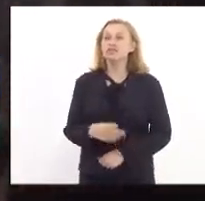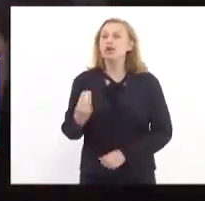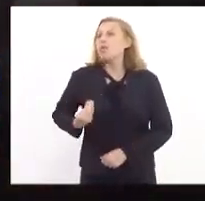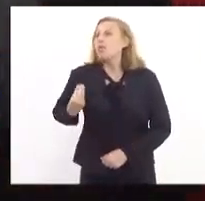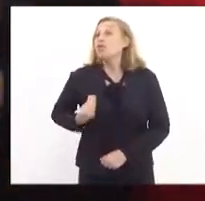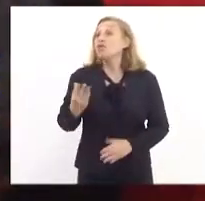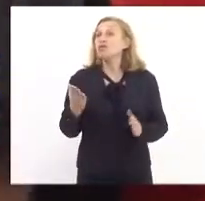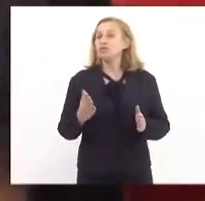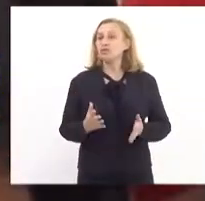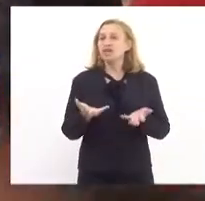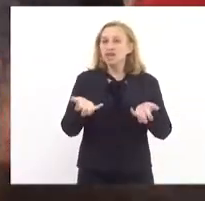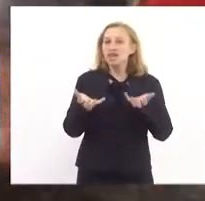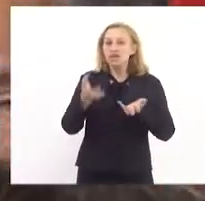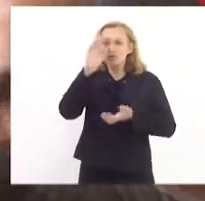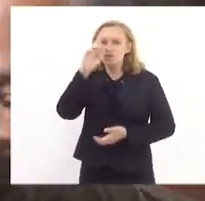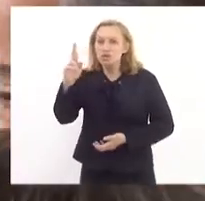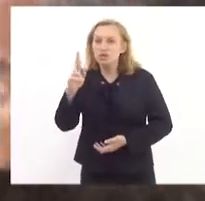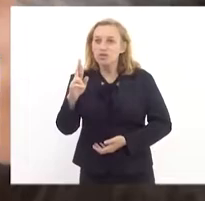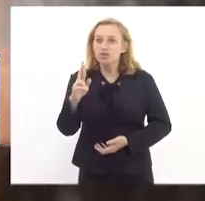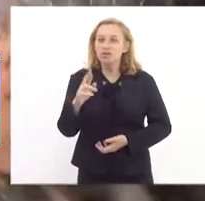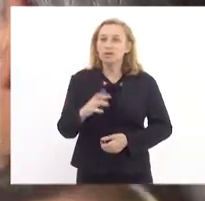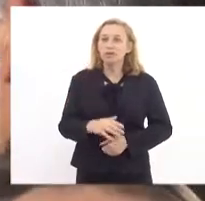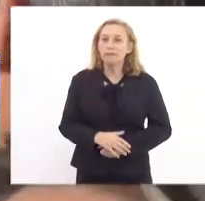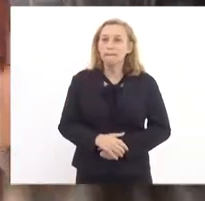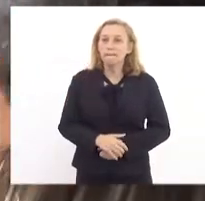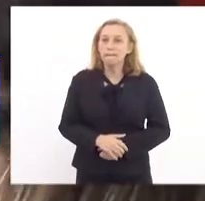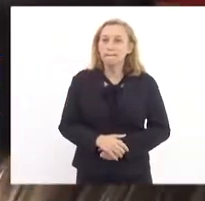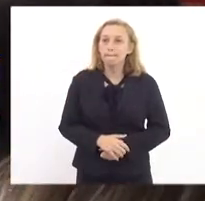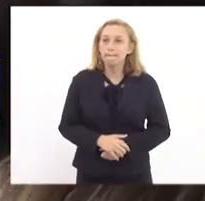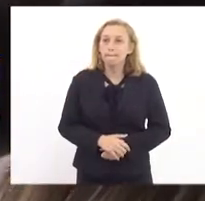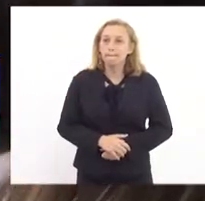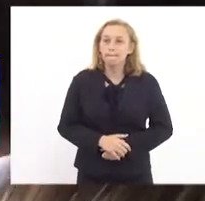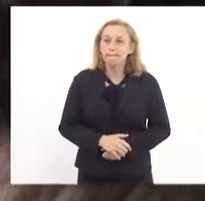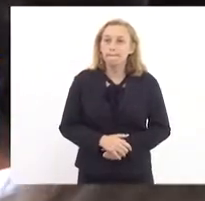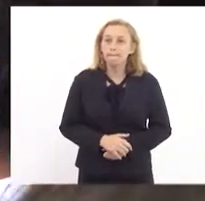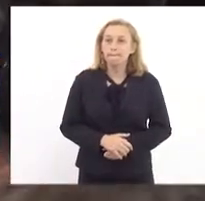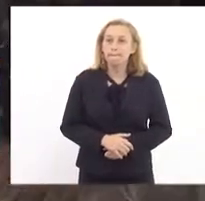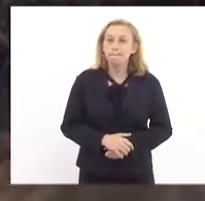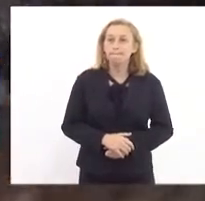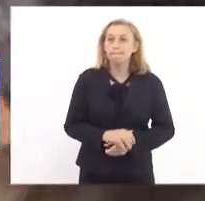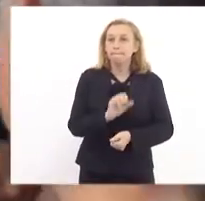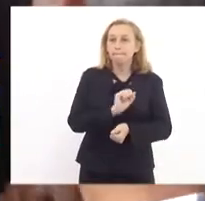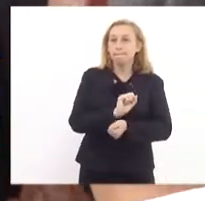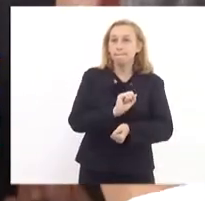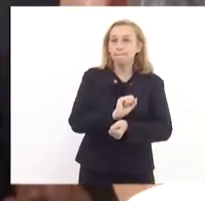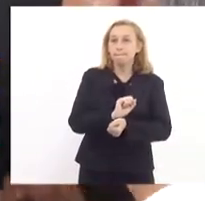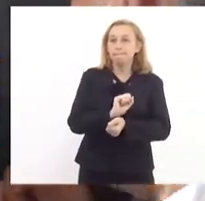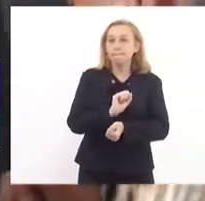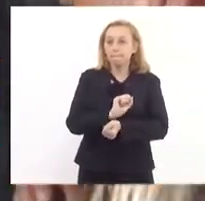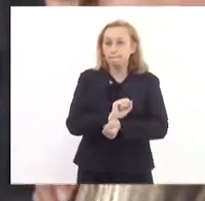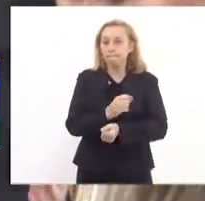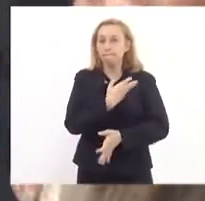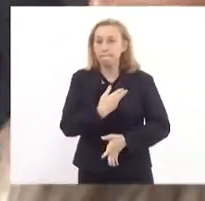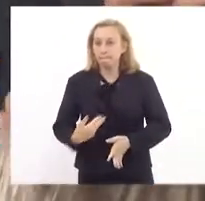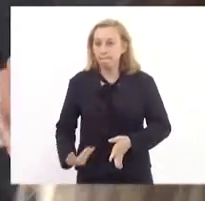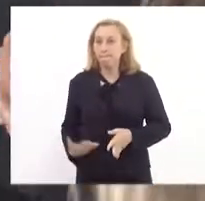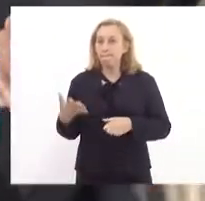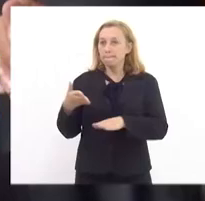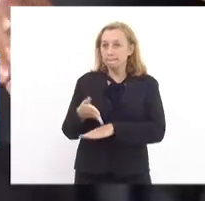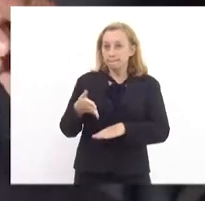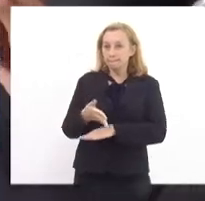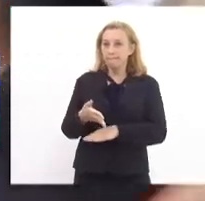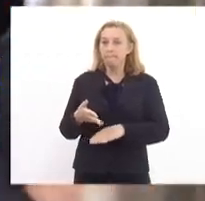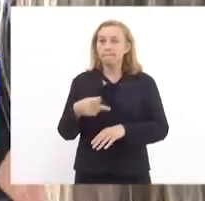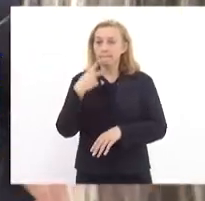vivo. Queria que o senhor... Peraí, tem que esperar. O governador ainda vai vir. O governador ainda vai chegar. Eles